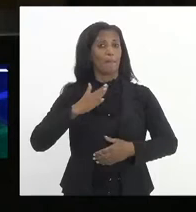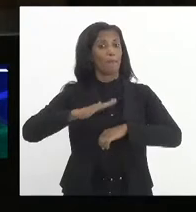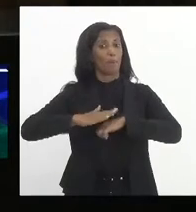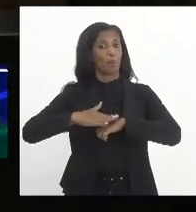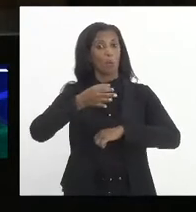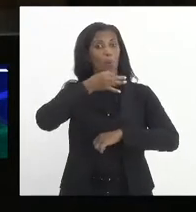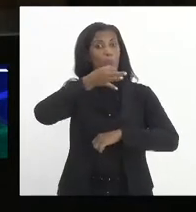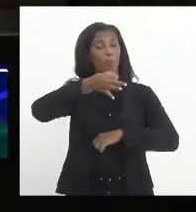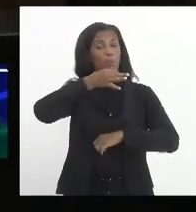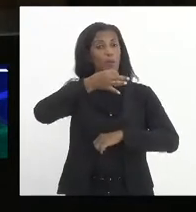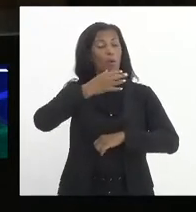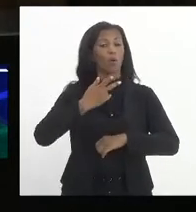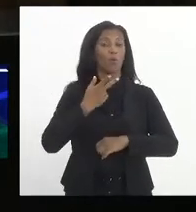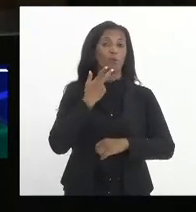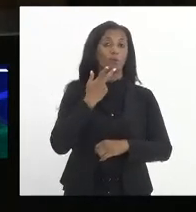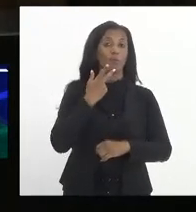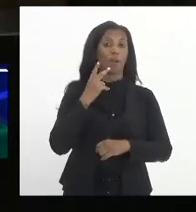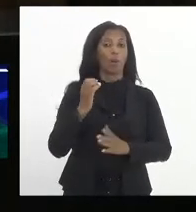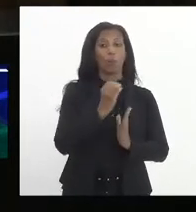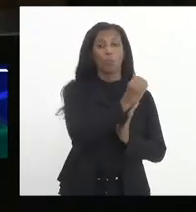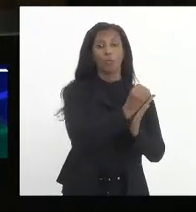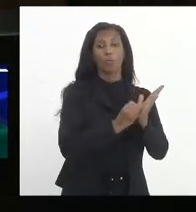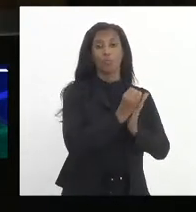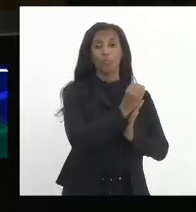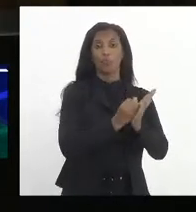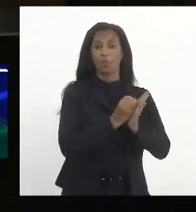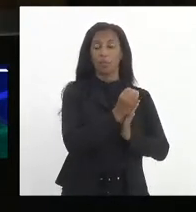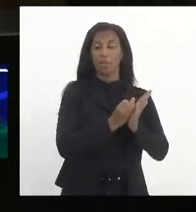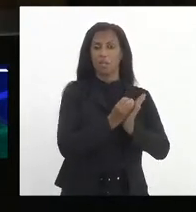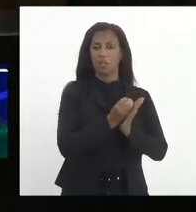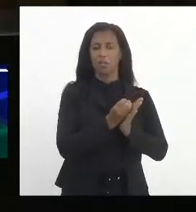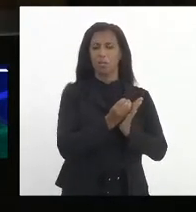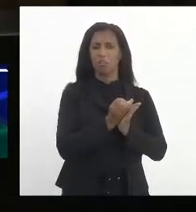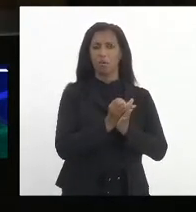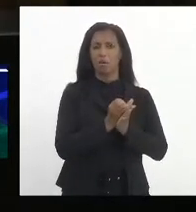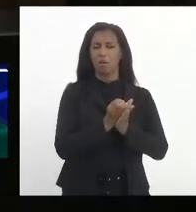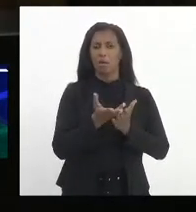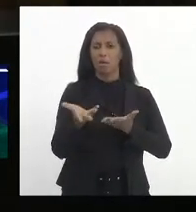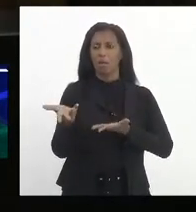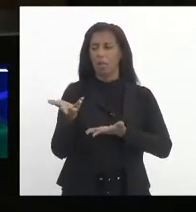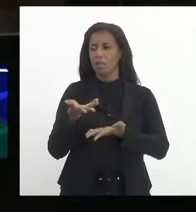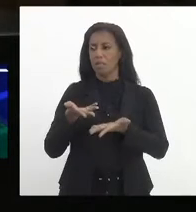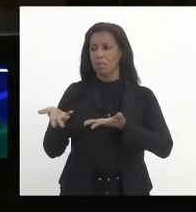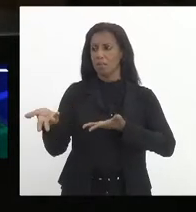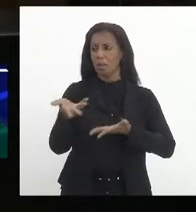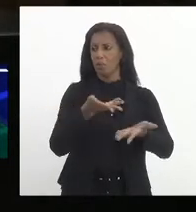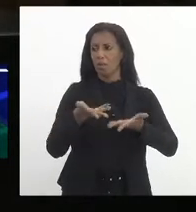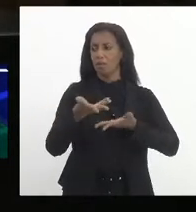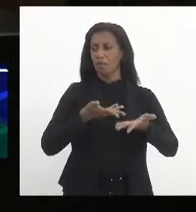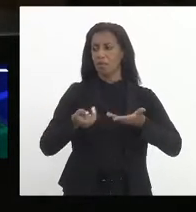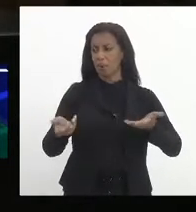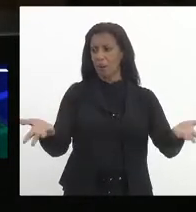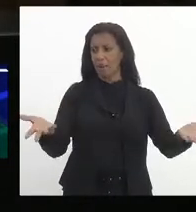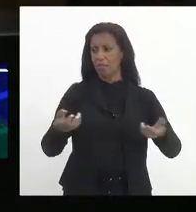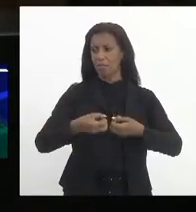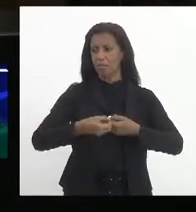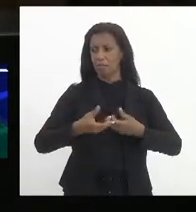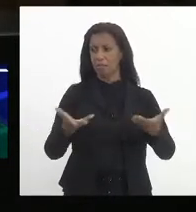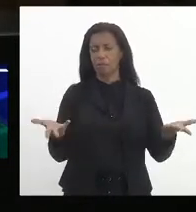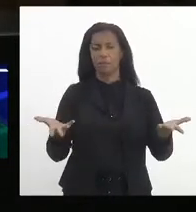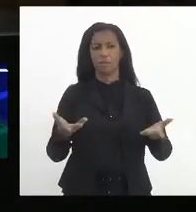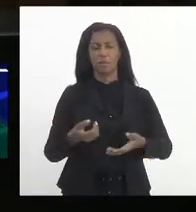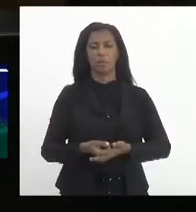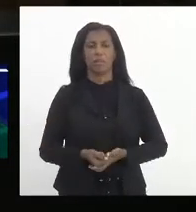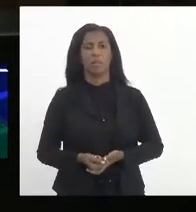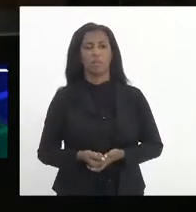momento sobre um ofício que está circulando que eu recebi de alguns funcionários